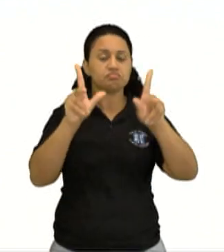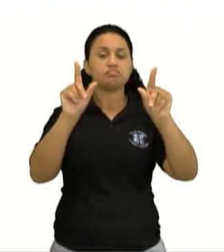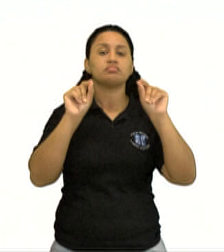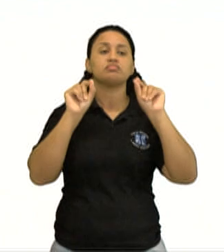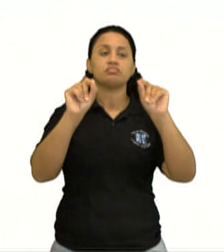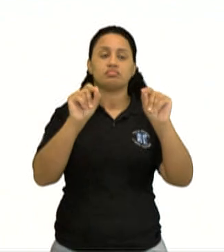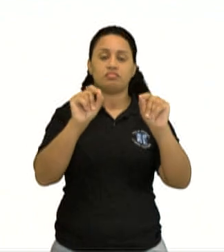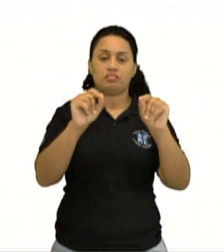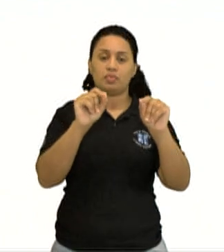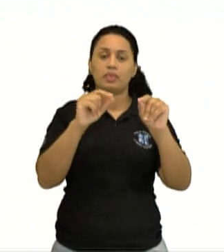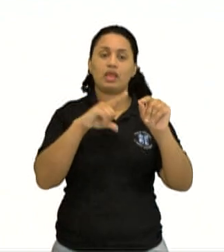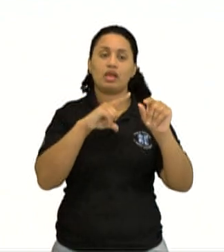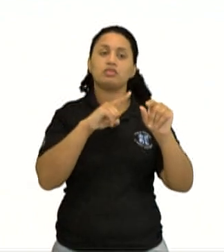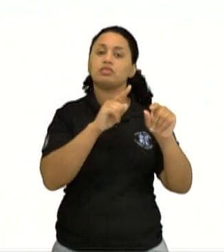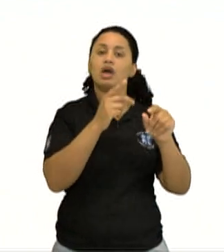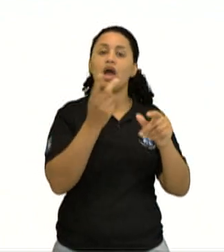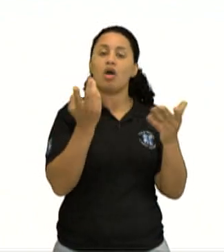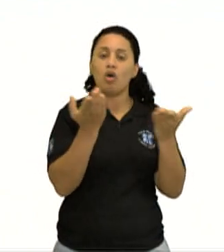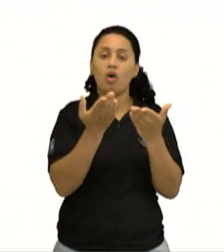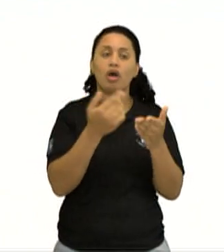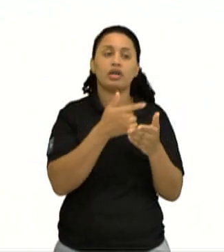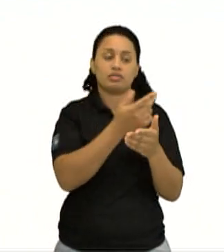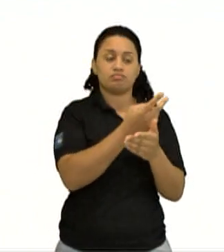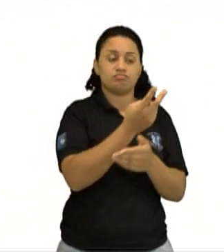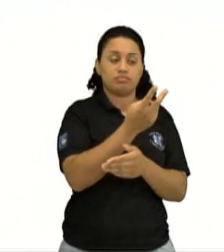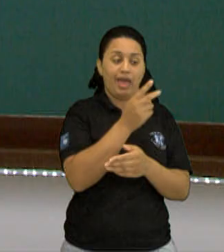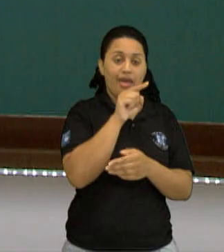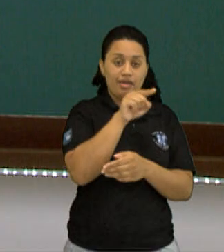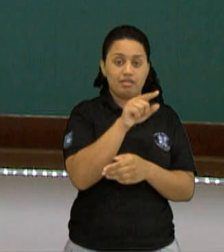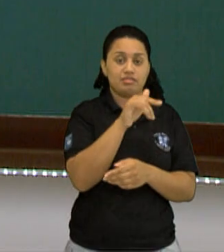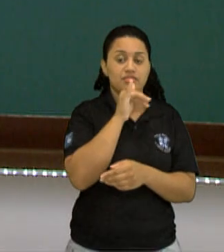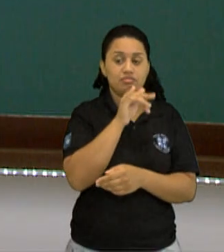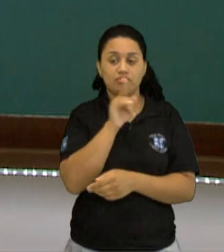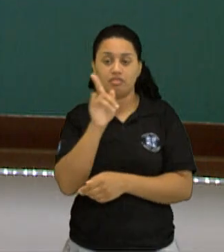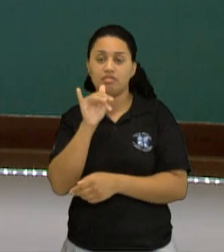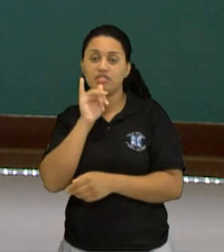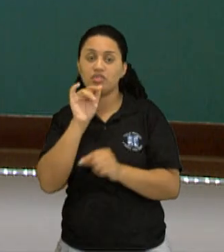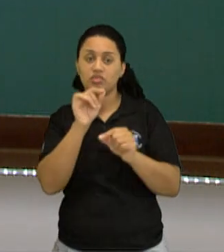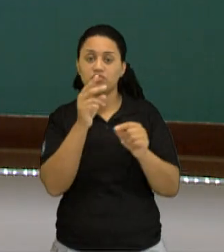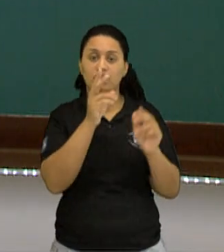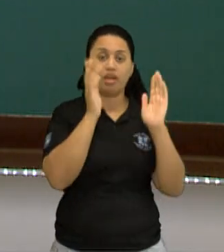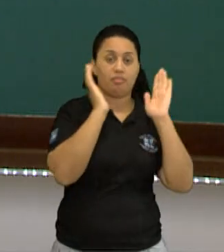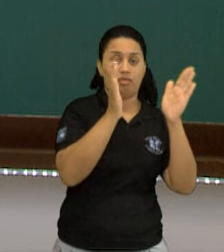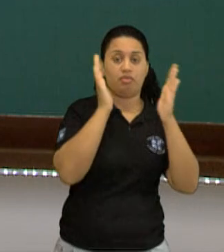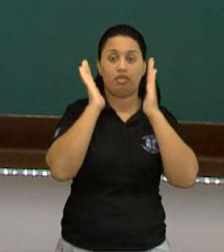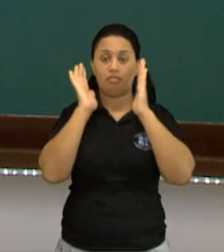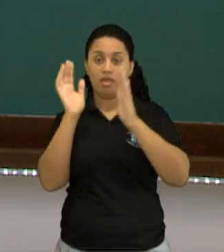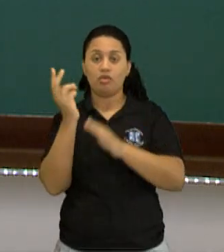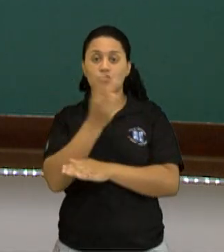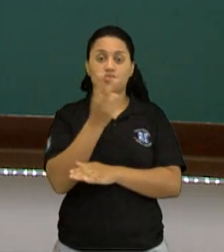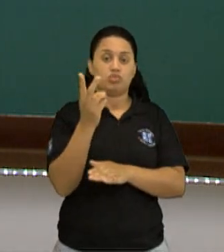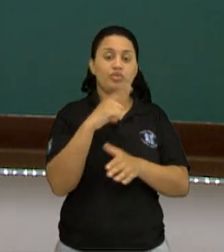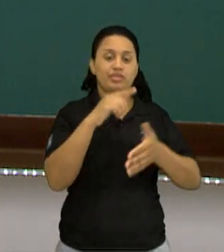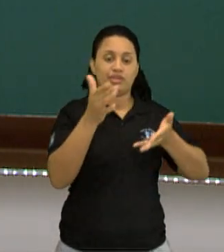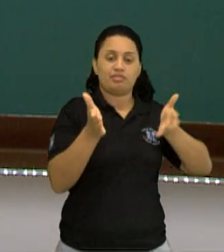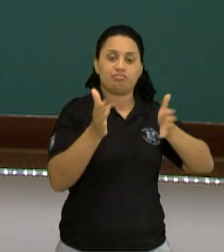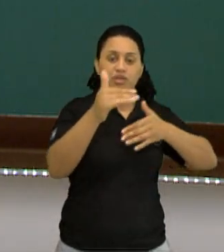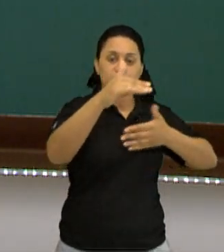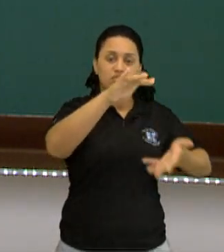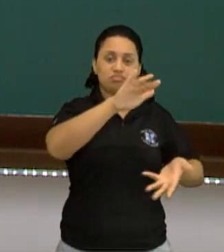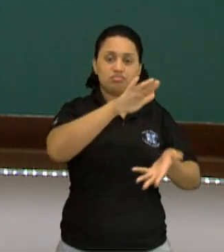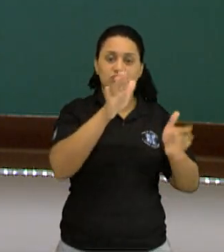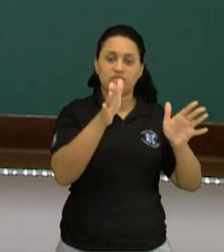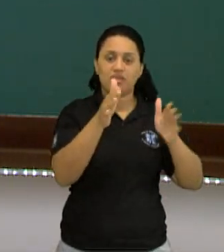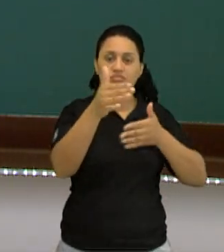ó. Percebam que aqui, certo? As duas situações, cada situação tem dois